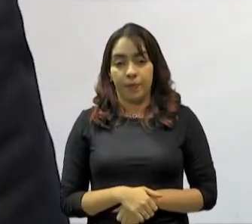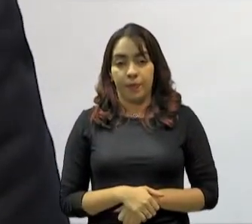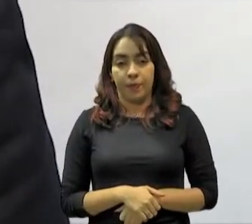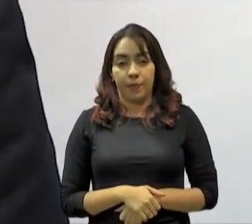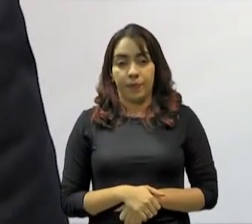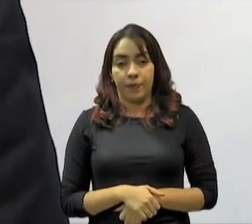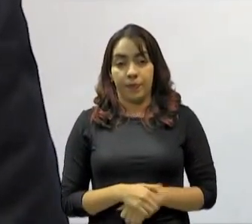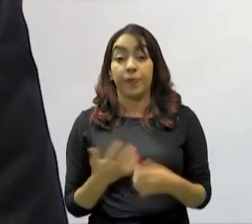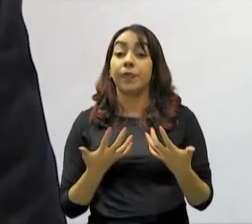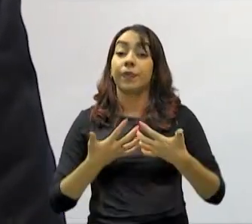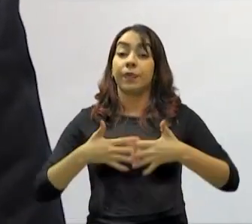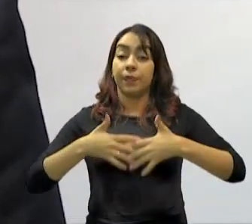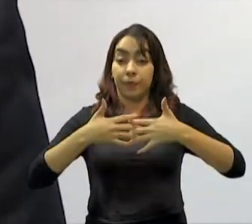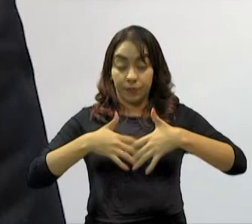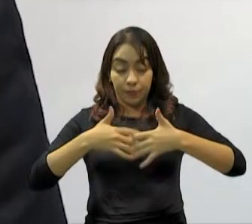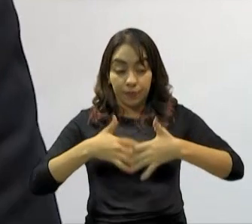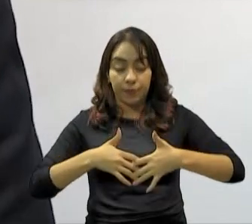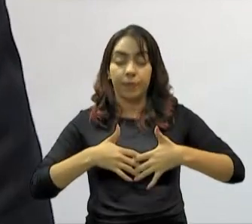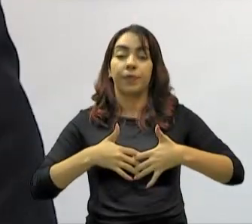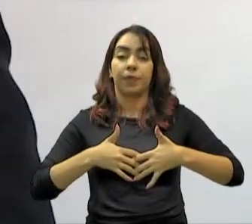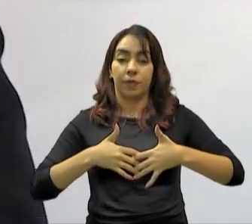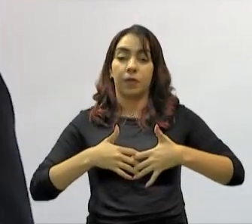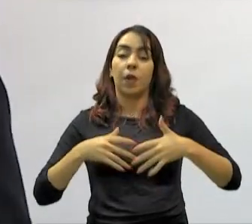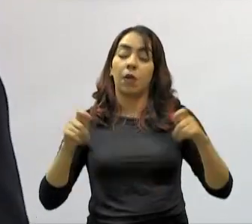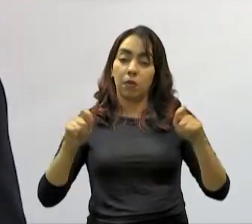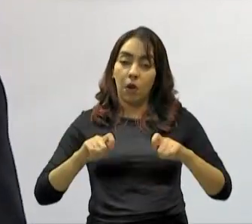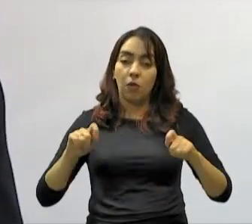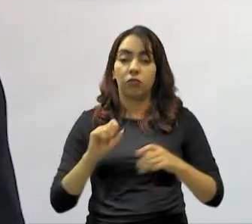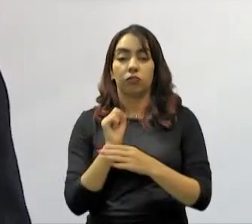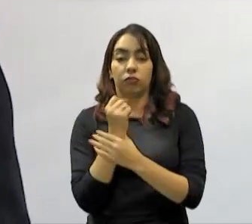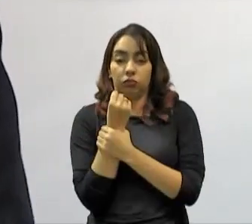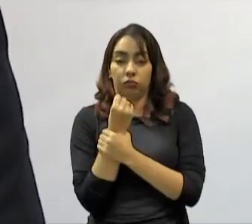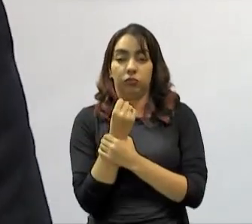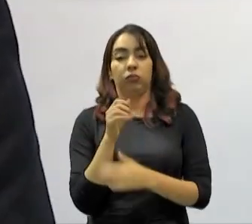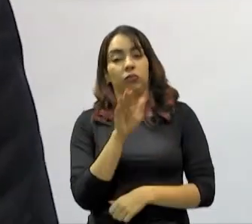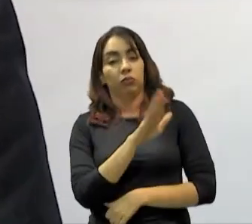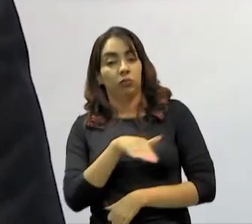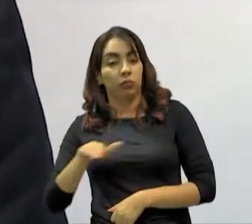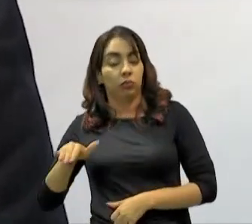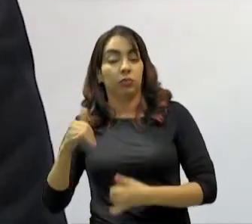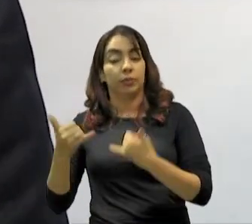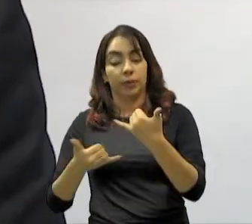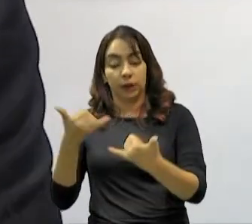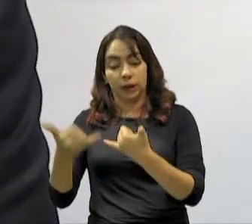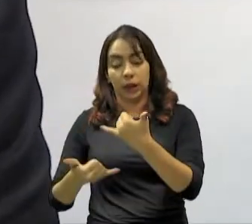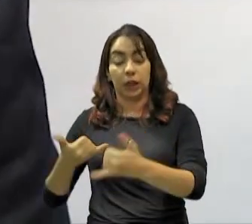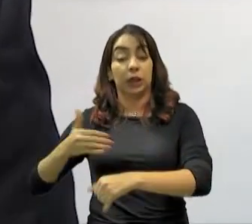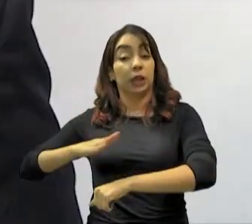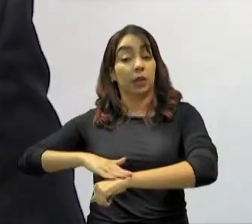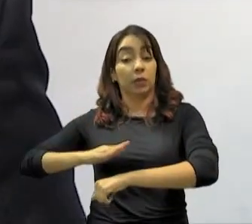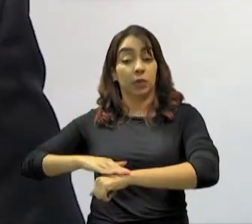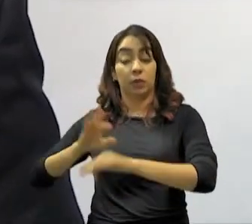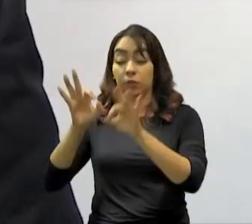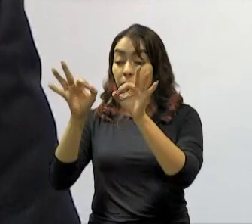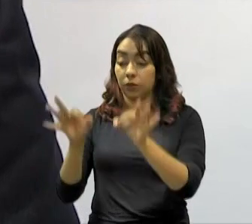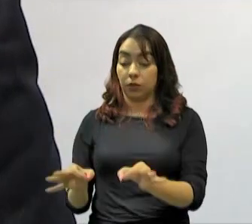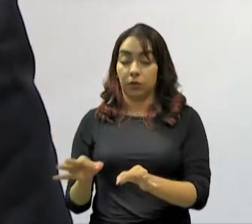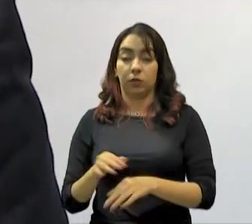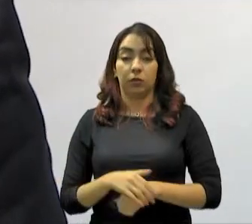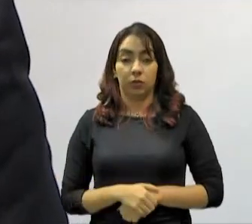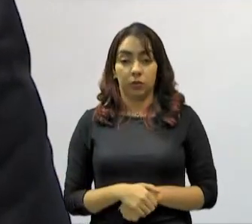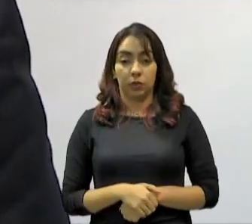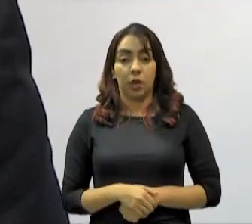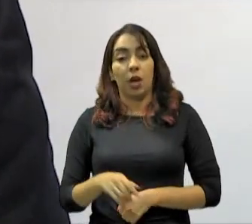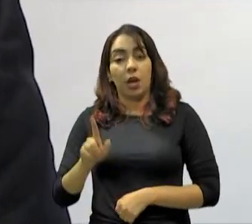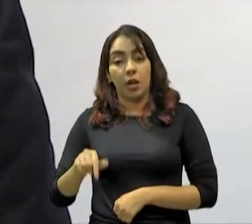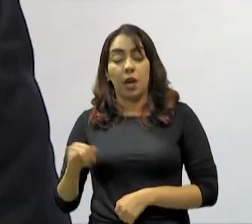principalmente dando as condições necessárias para a criança também brincar. É tempo também de brincar quando a gente é criança, isso é importante demais para a